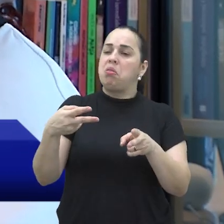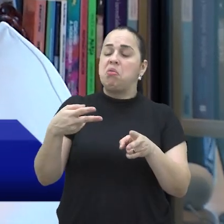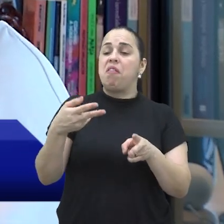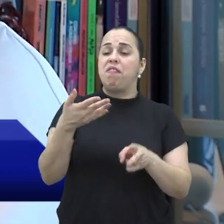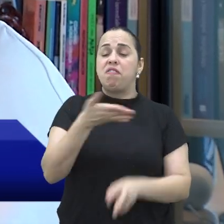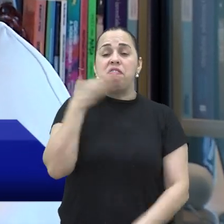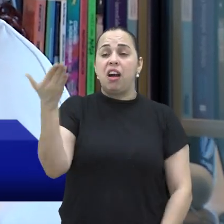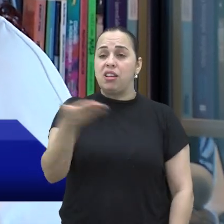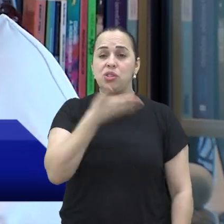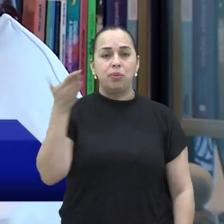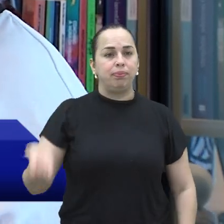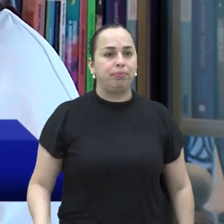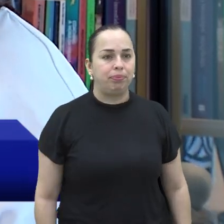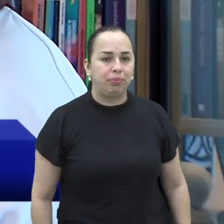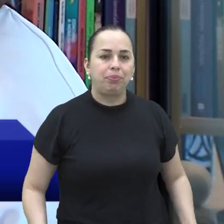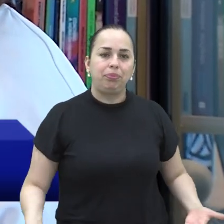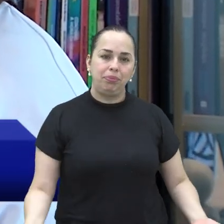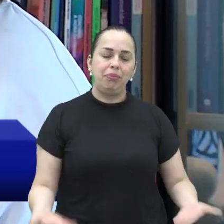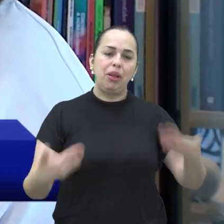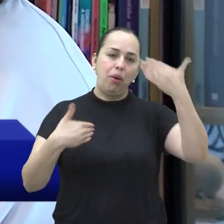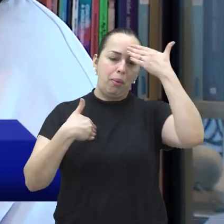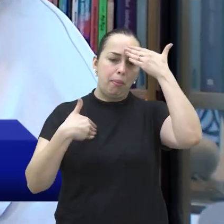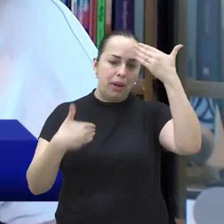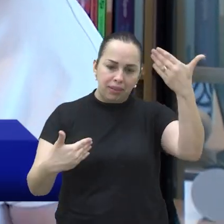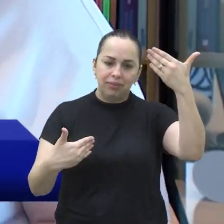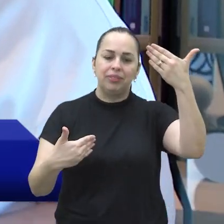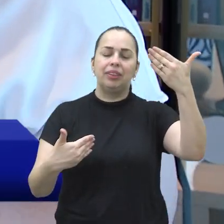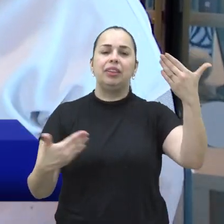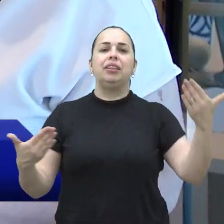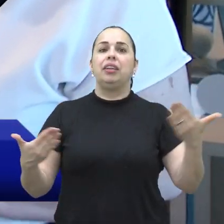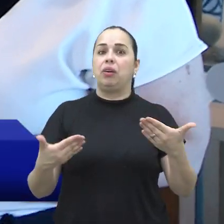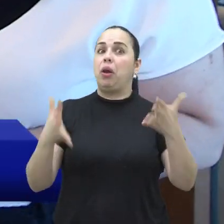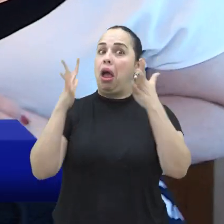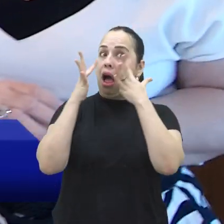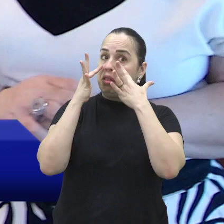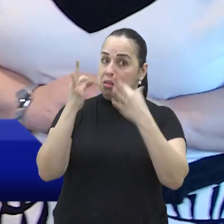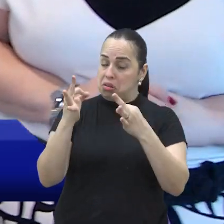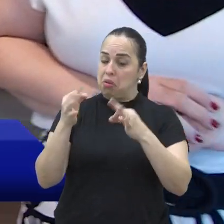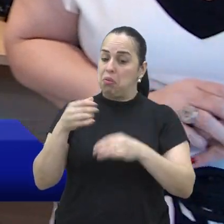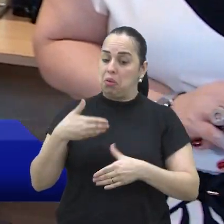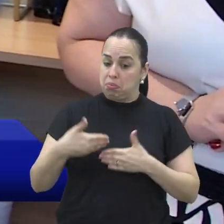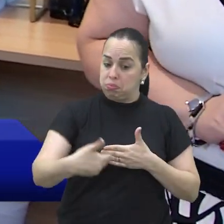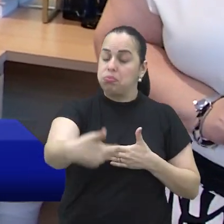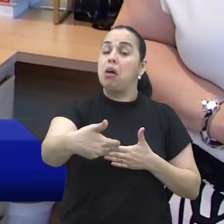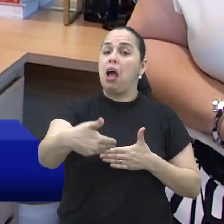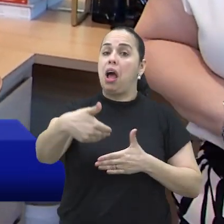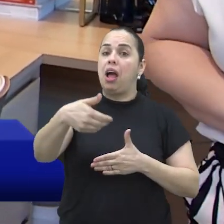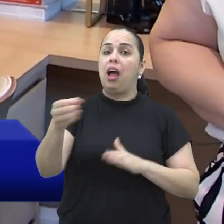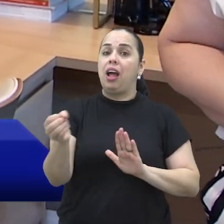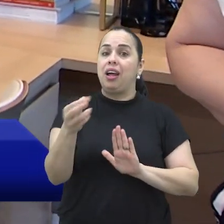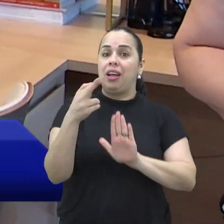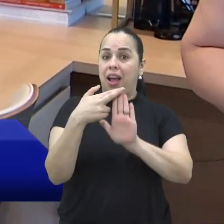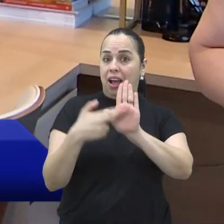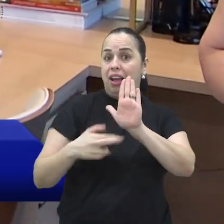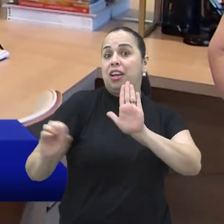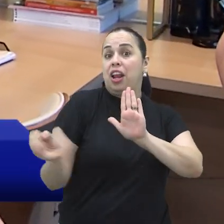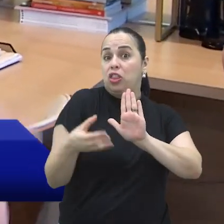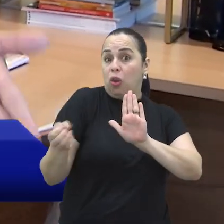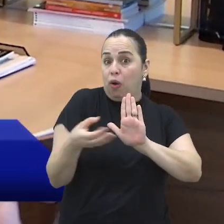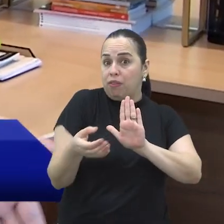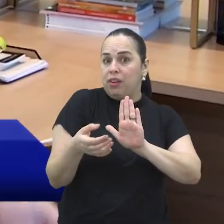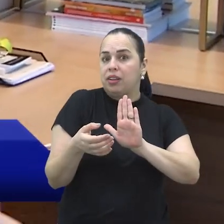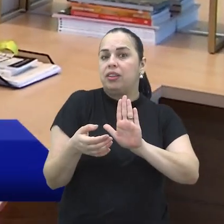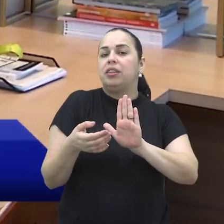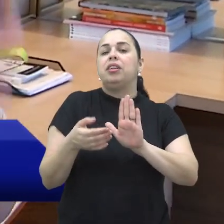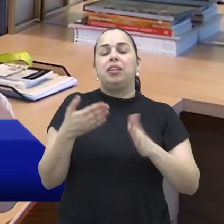uma forma muito prática e instantânea. É isso, muito obrigada. Vamos ficar atentos a essas mudanças que valem a partir de 1º